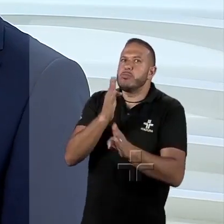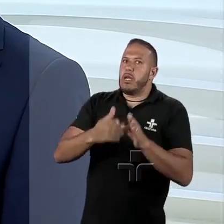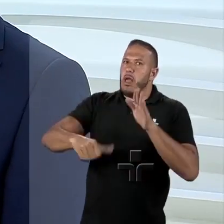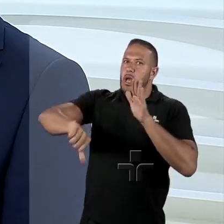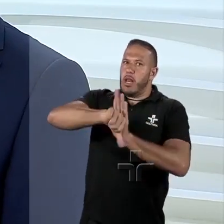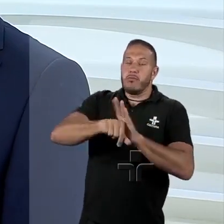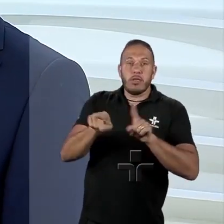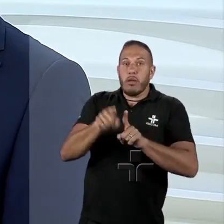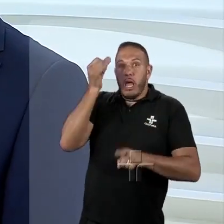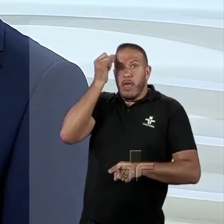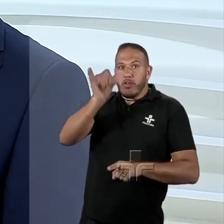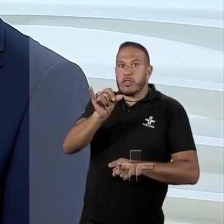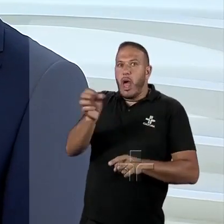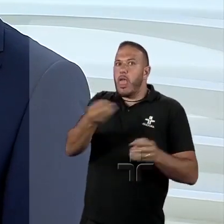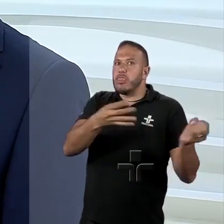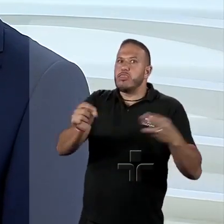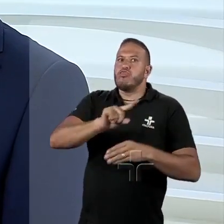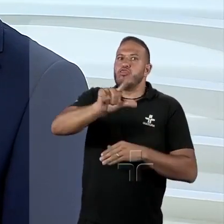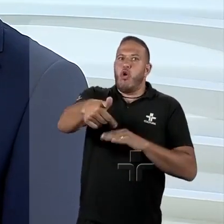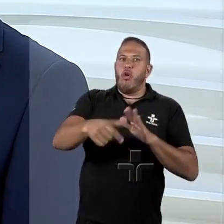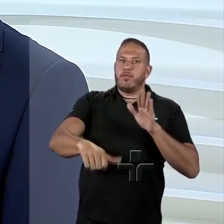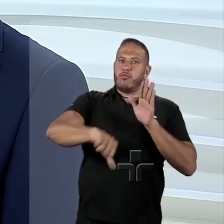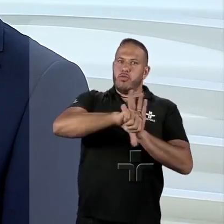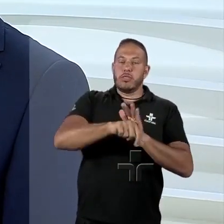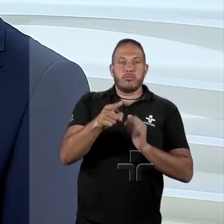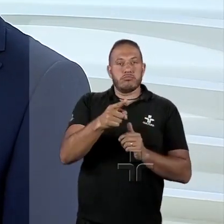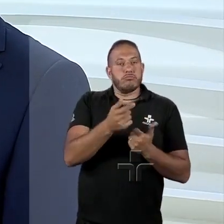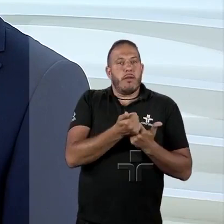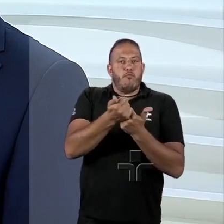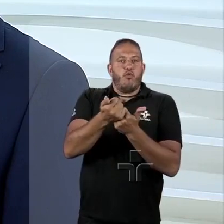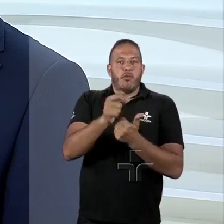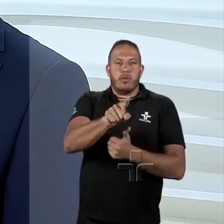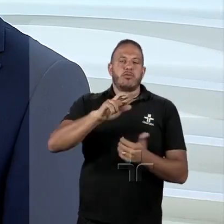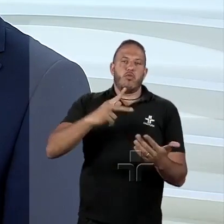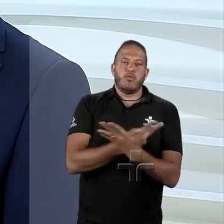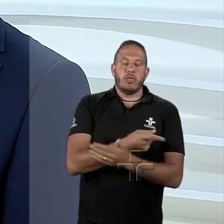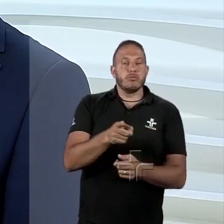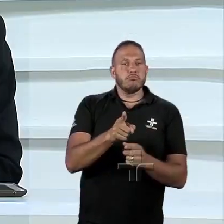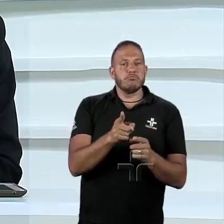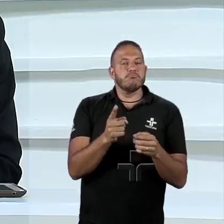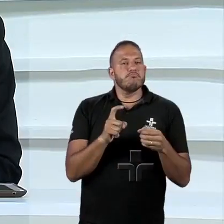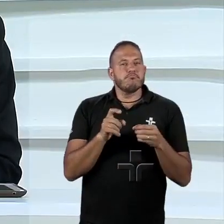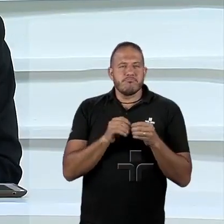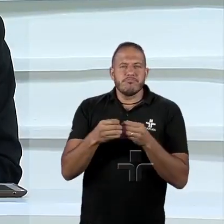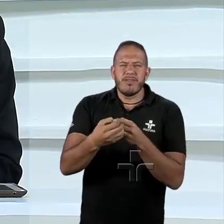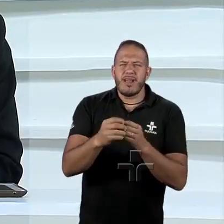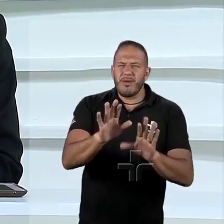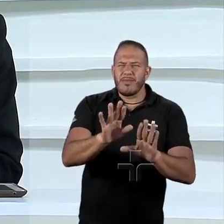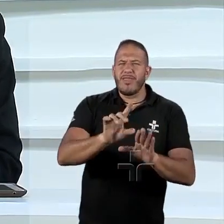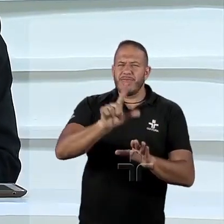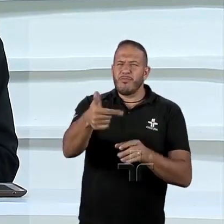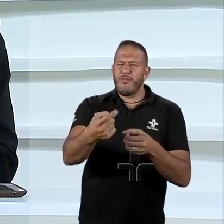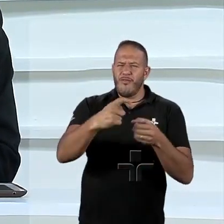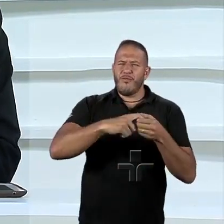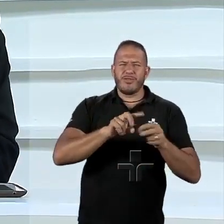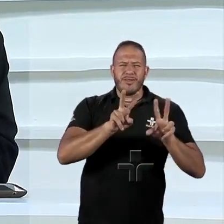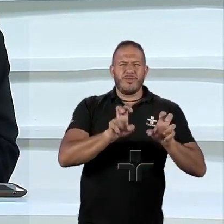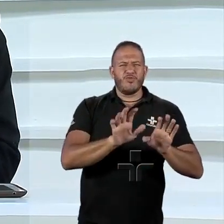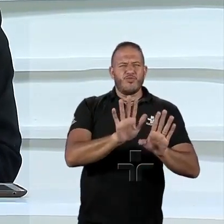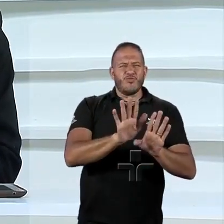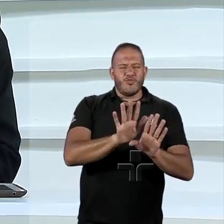evitar novos crimes. E nós vamos dar apoio para que isso aconteça. A integração das polícias... vai voltar a esse assunto. Vamos. Claro. Vamos